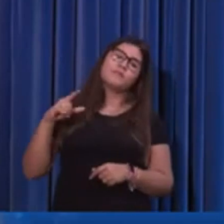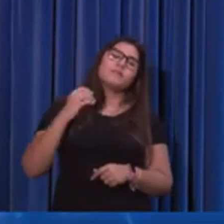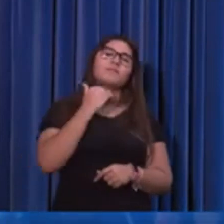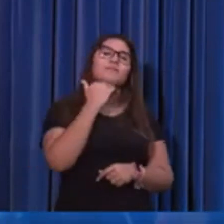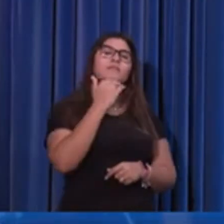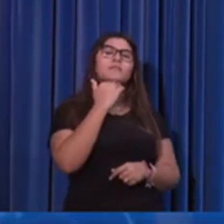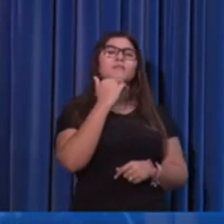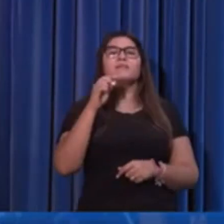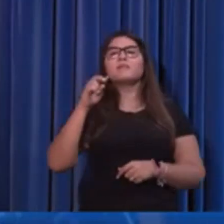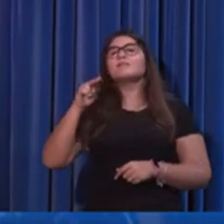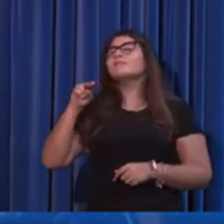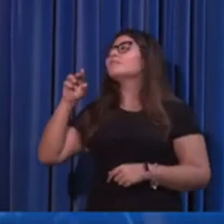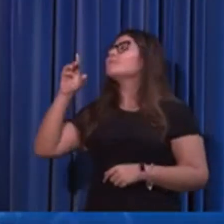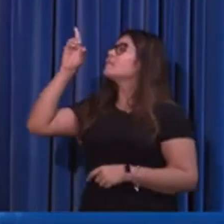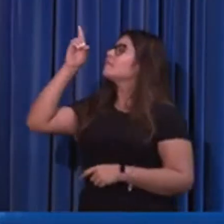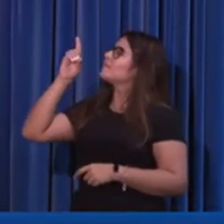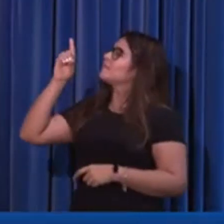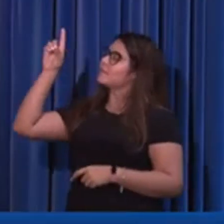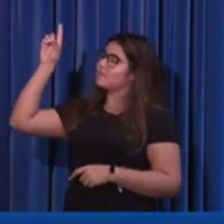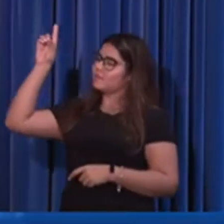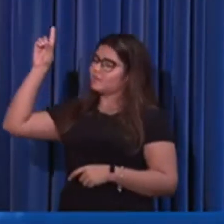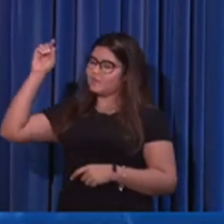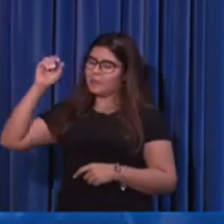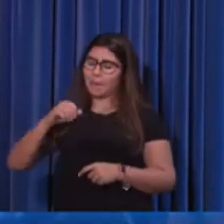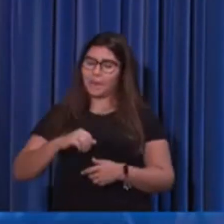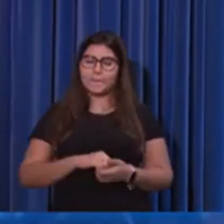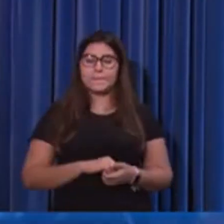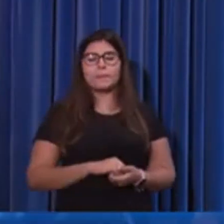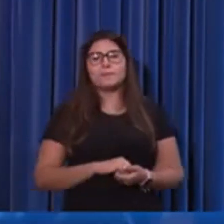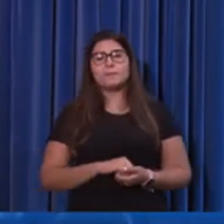não há outro igual a ti.